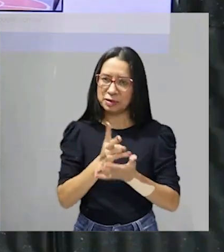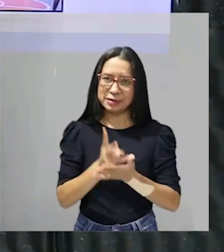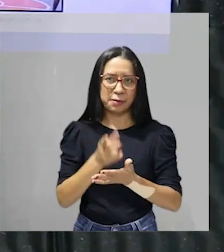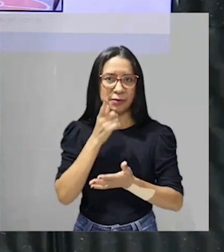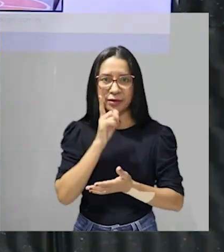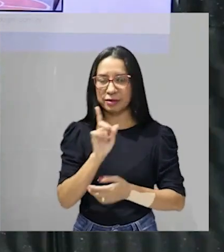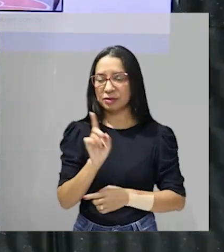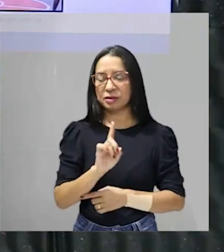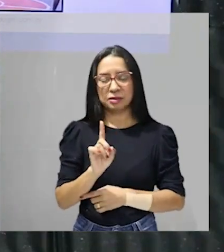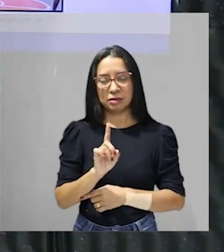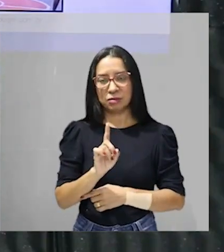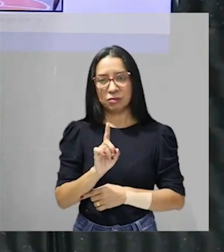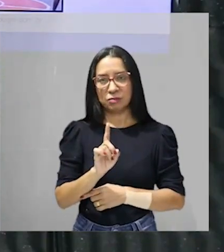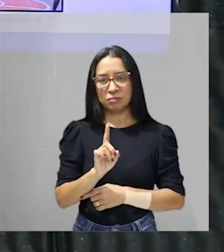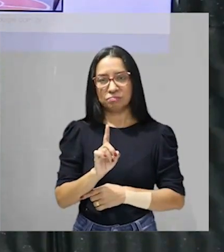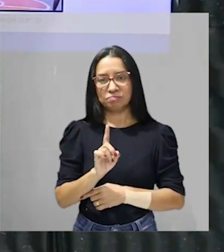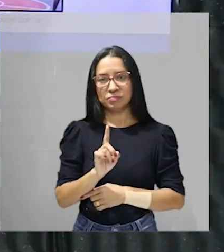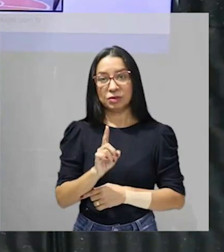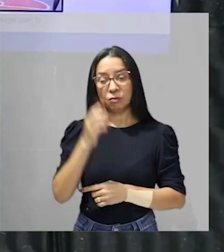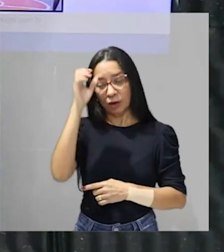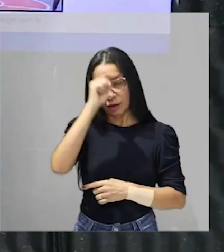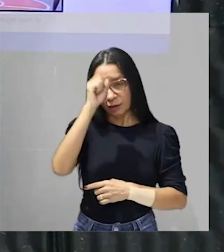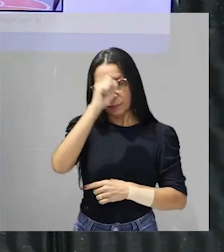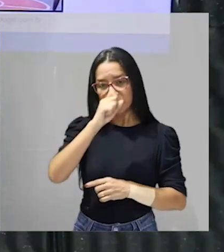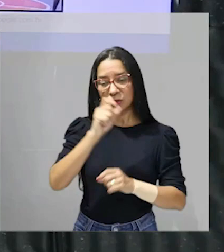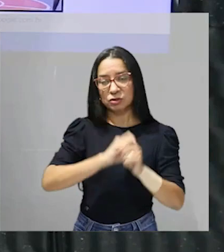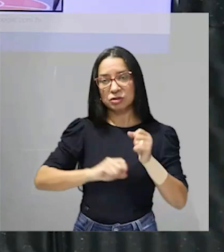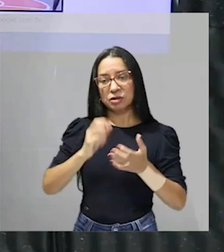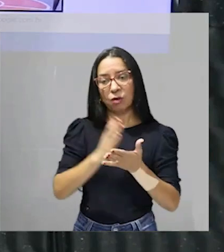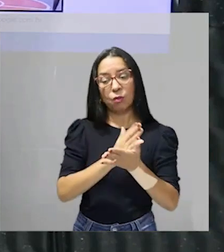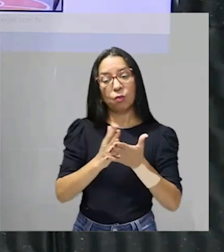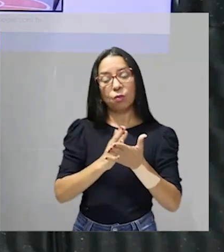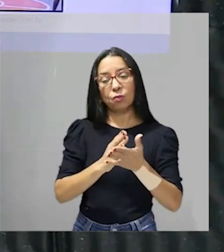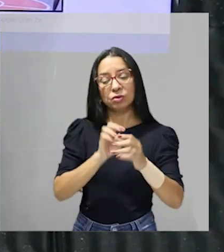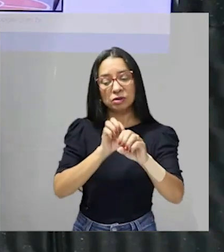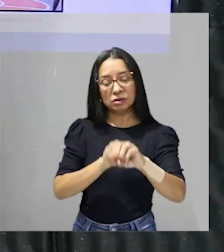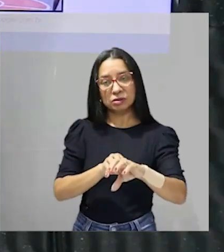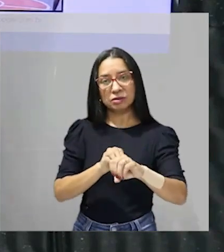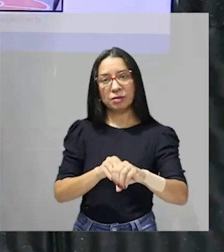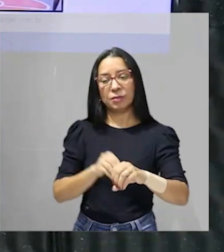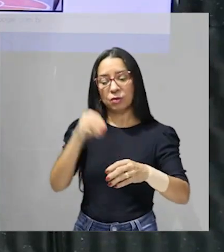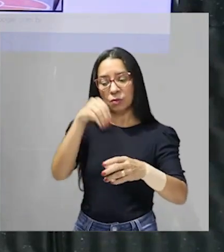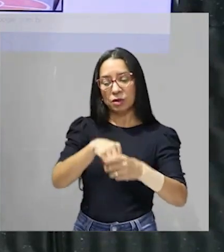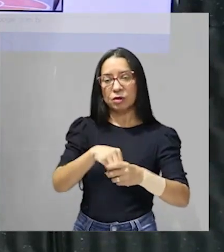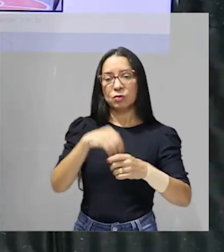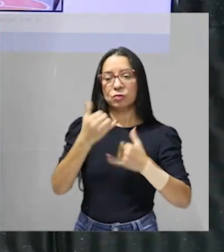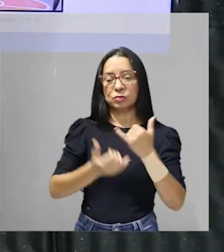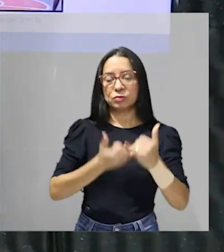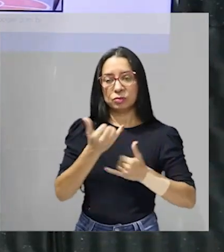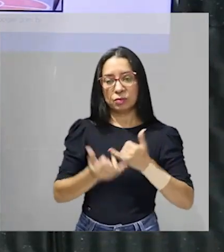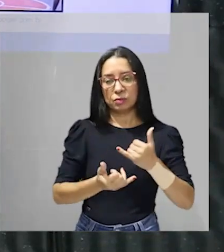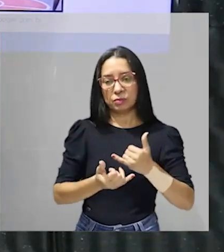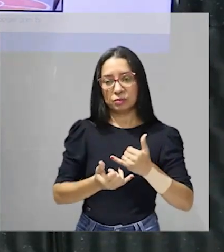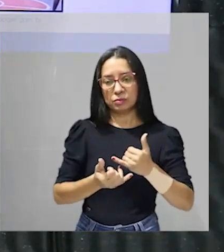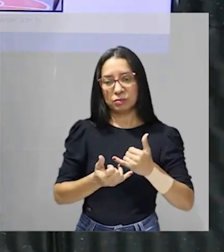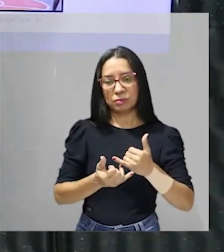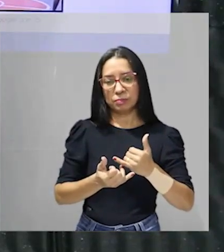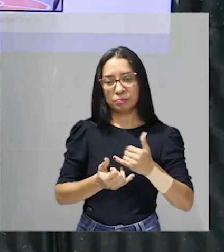dentro da prática dos jogos aqui pessoal brincando na escola aí de queimado